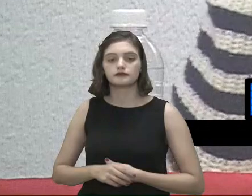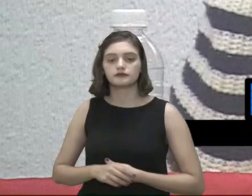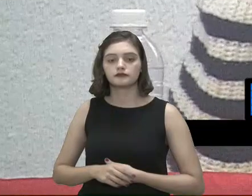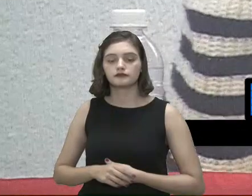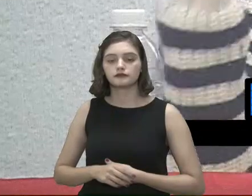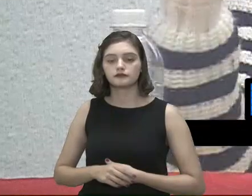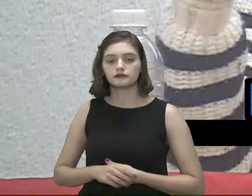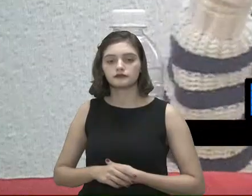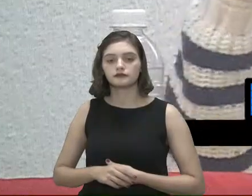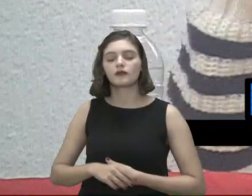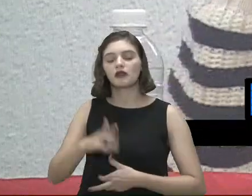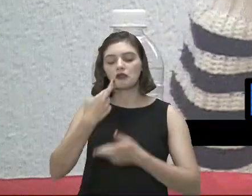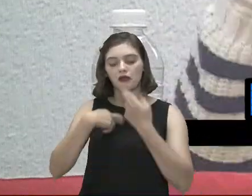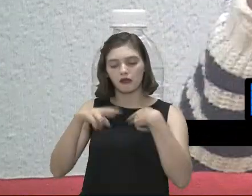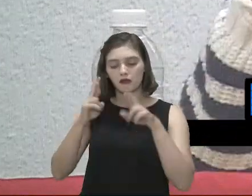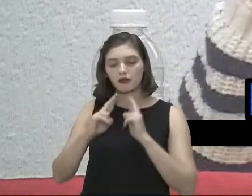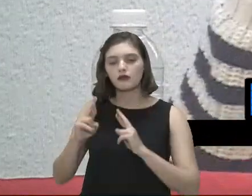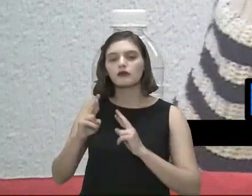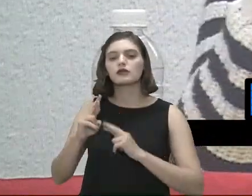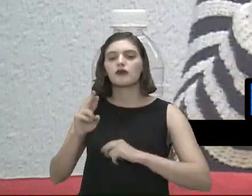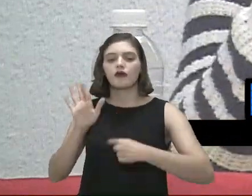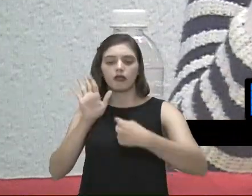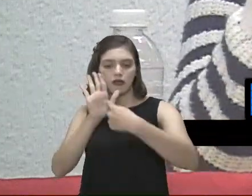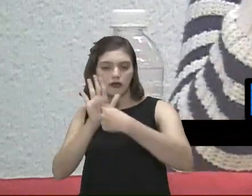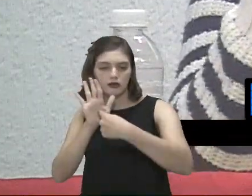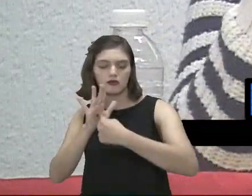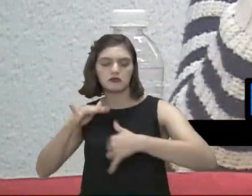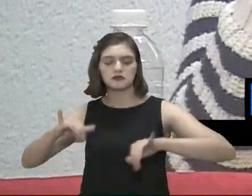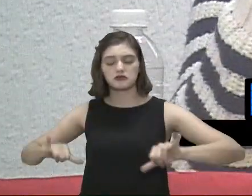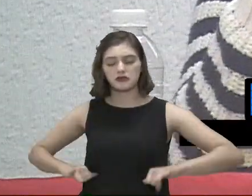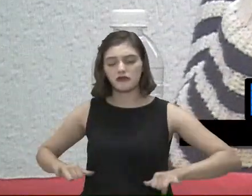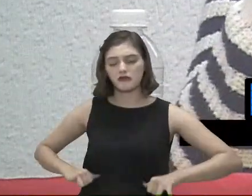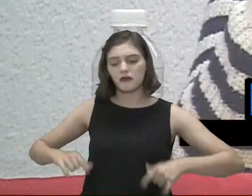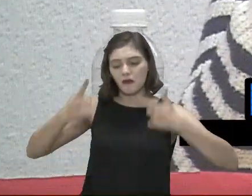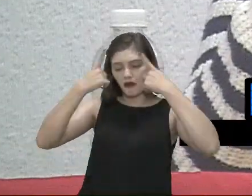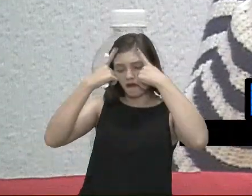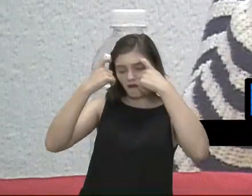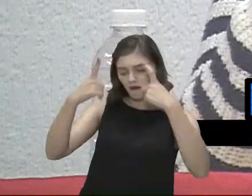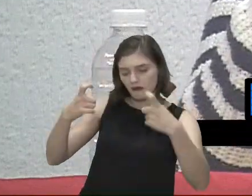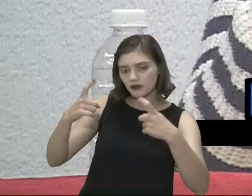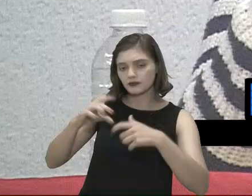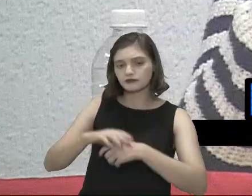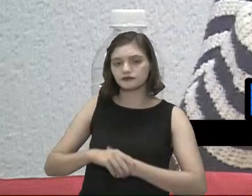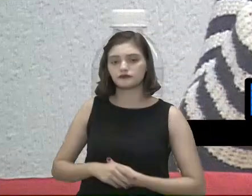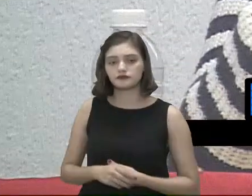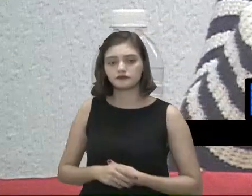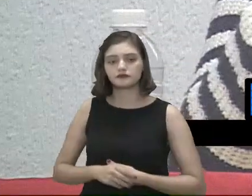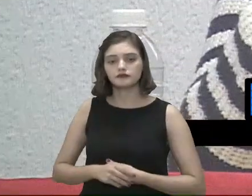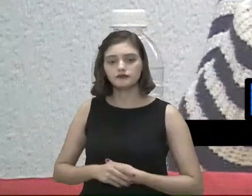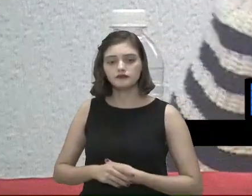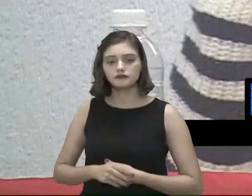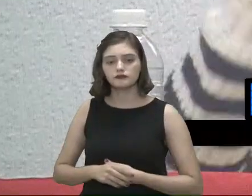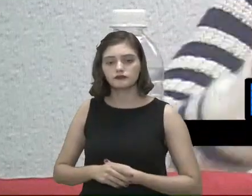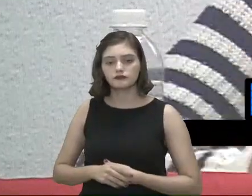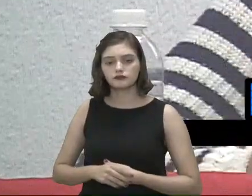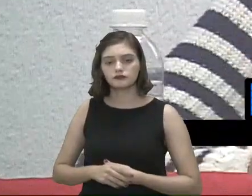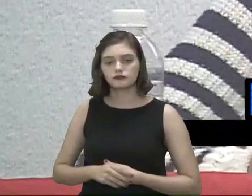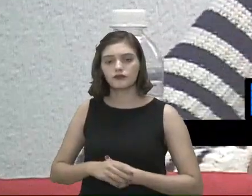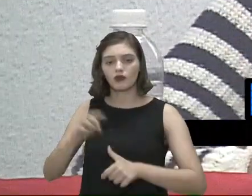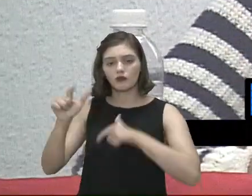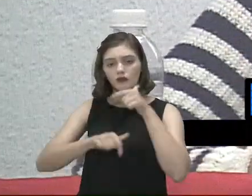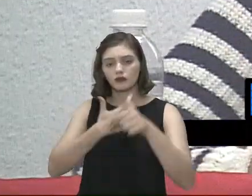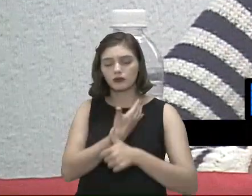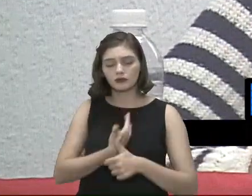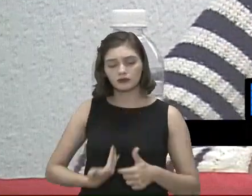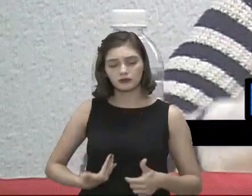aquela reclamação, né, a denúncia de que ela sofreu alguma alguma violência ali por parte de algum